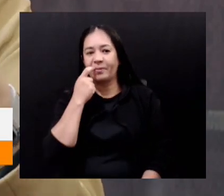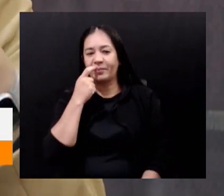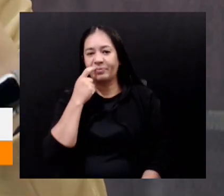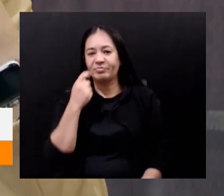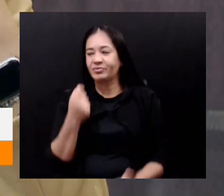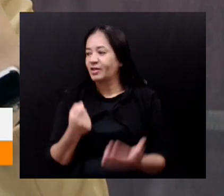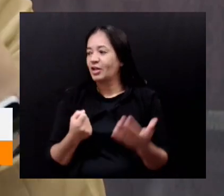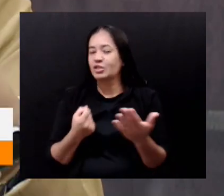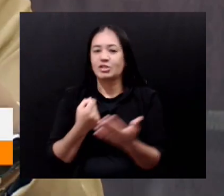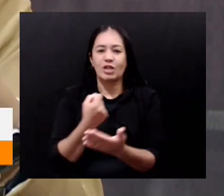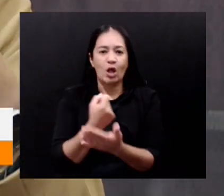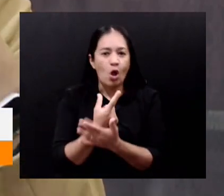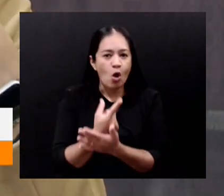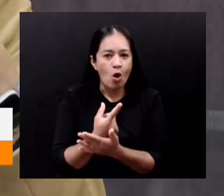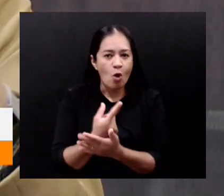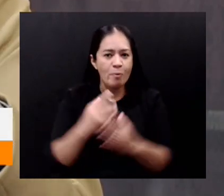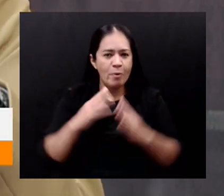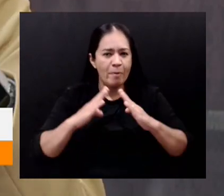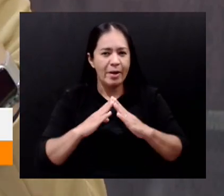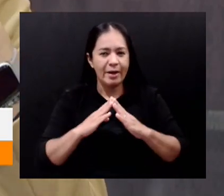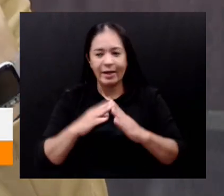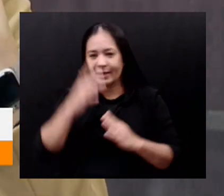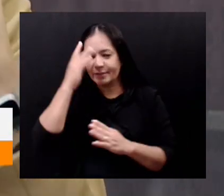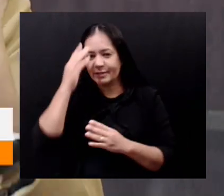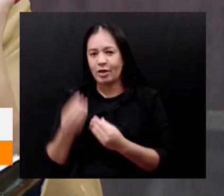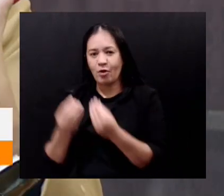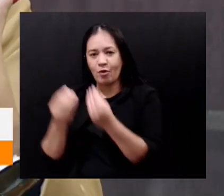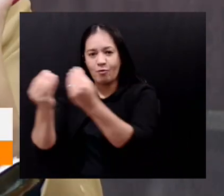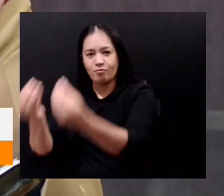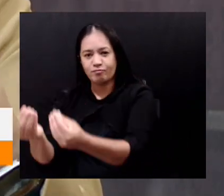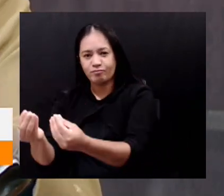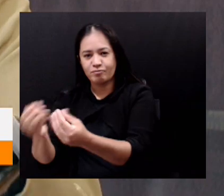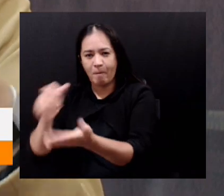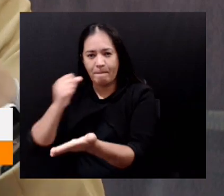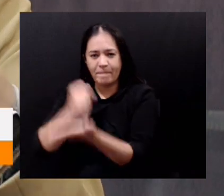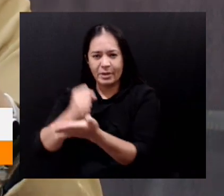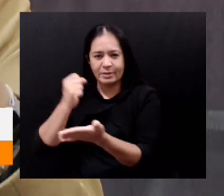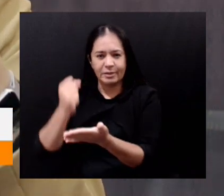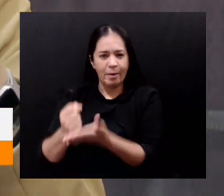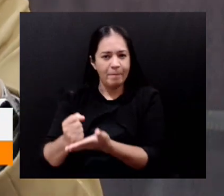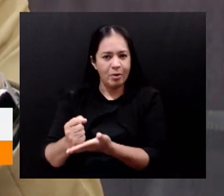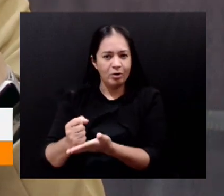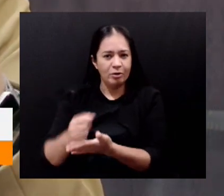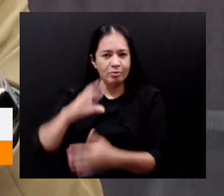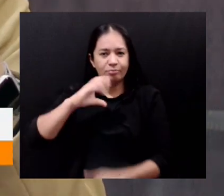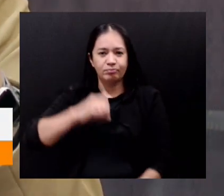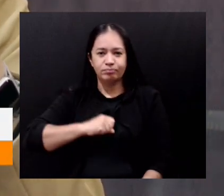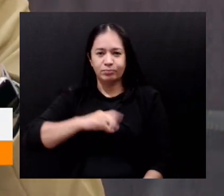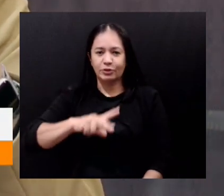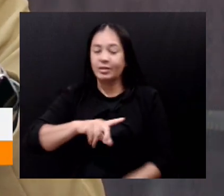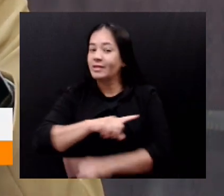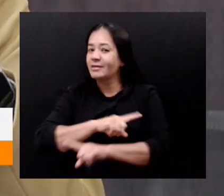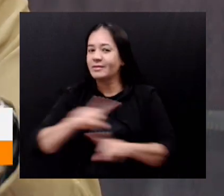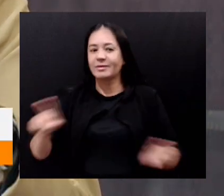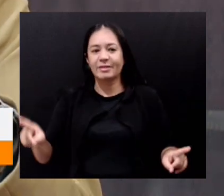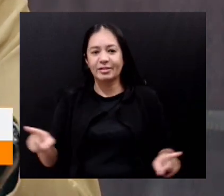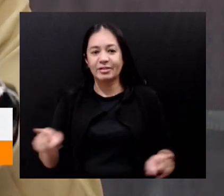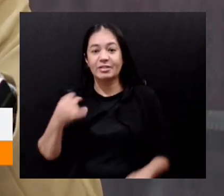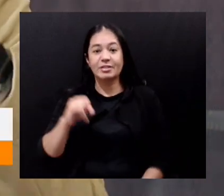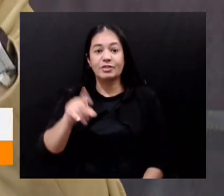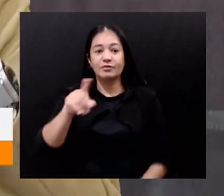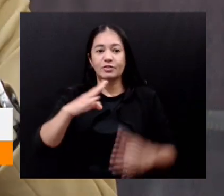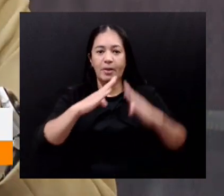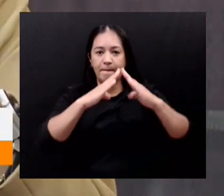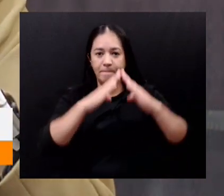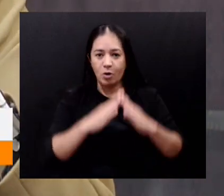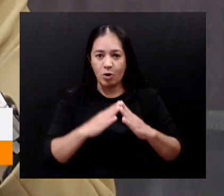português. Sim. Você compra um imóvel e tem uma autorização de residência. Residindo legalmente 5 anos em Portugal,